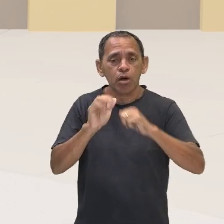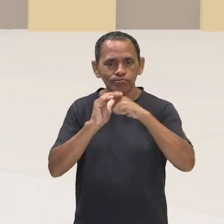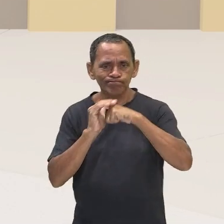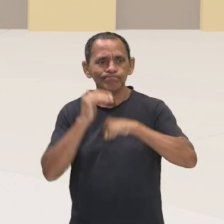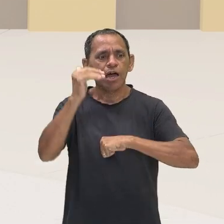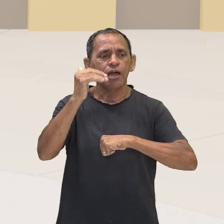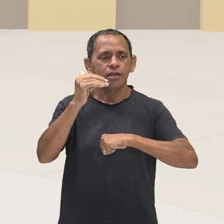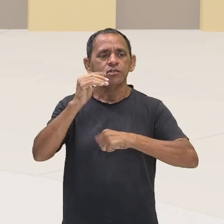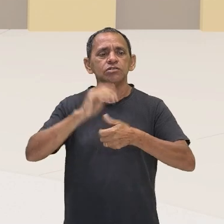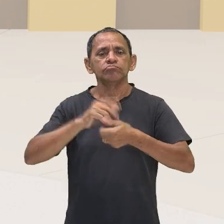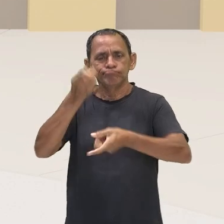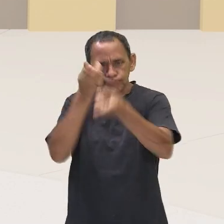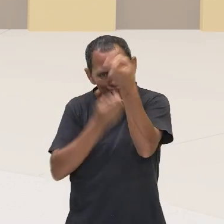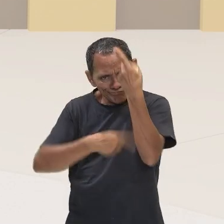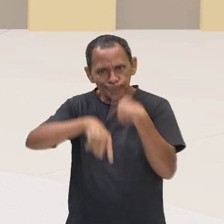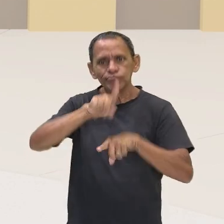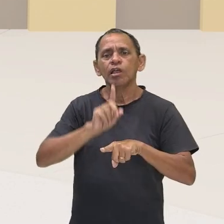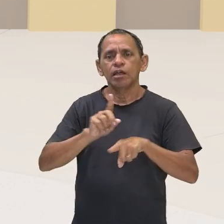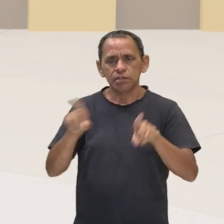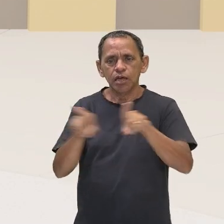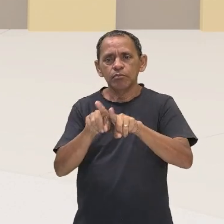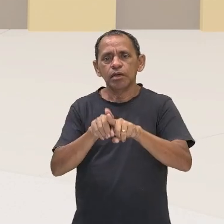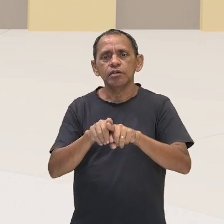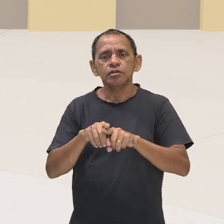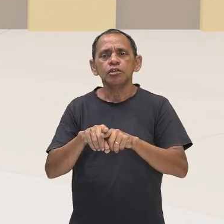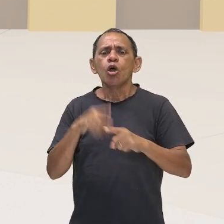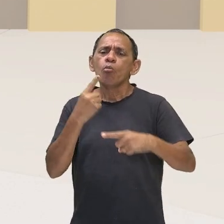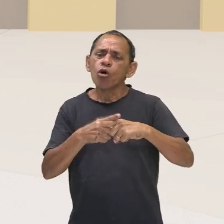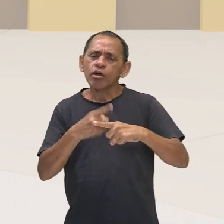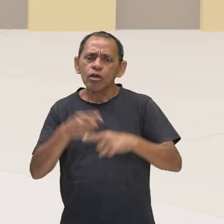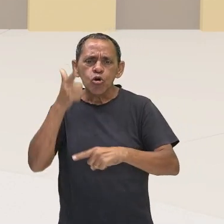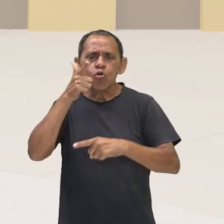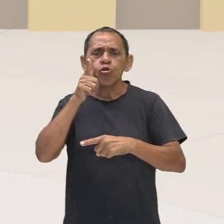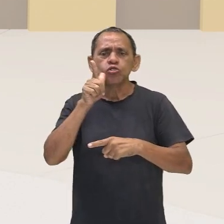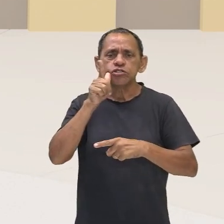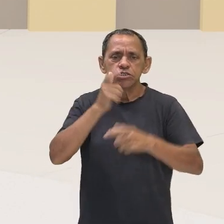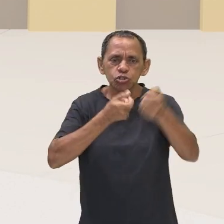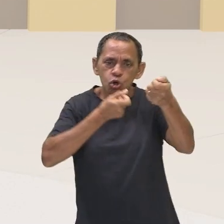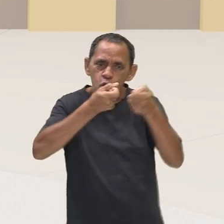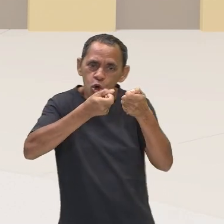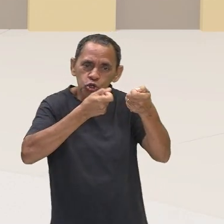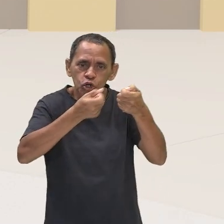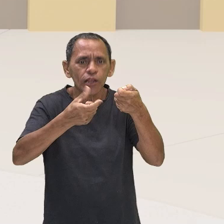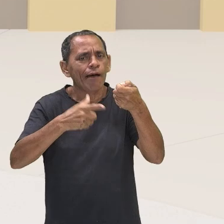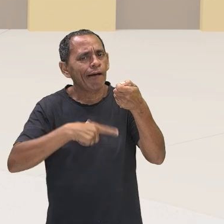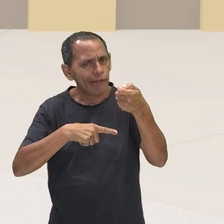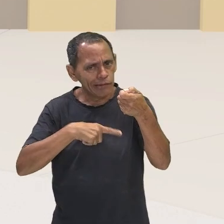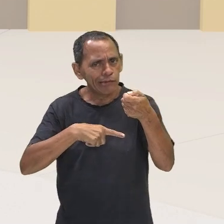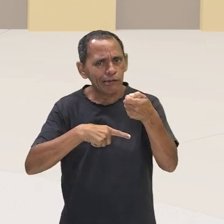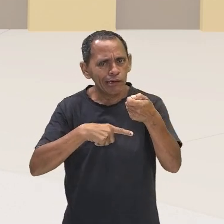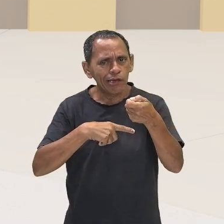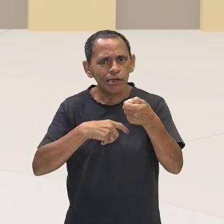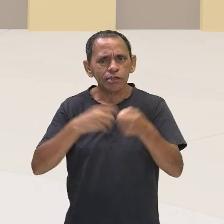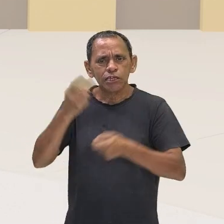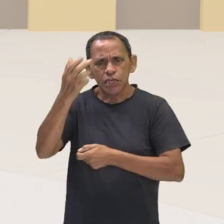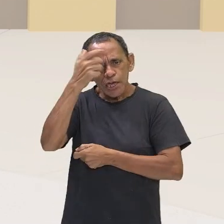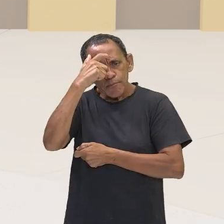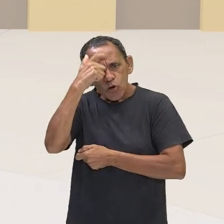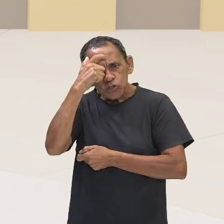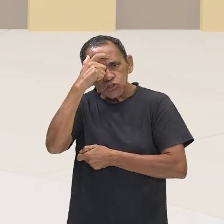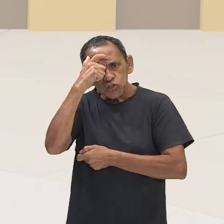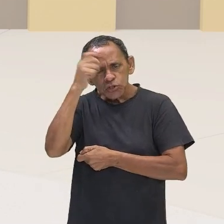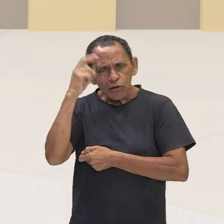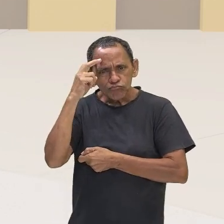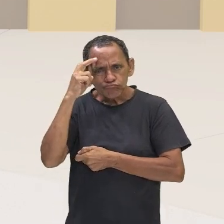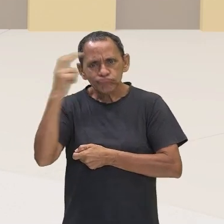Por que que elas podem ser maiores? Porque eu consigo processar as minhas emoções. Então, a inteligência emocional me leva ao